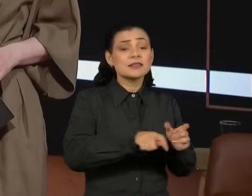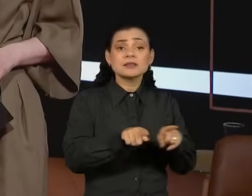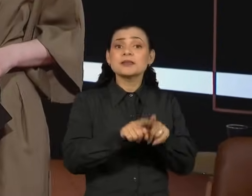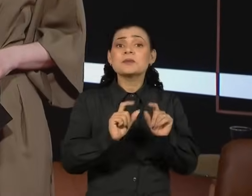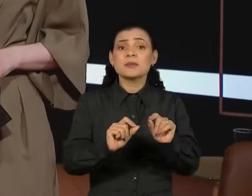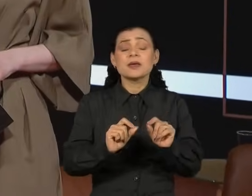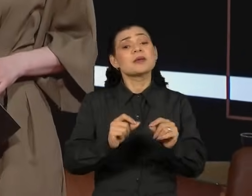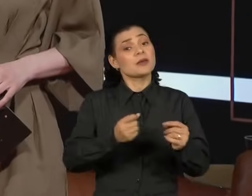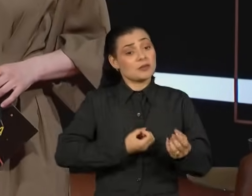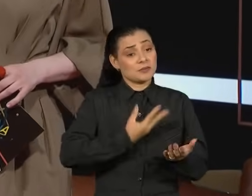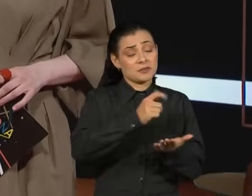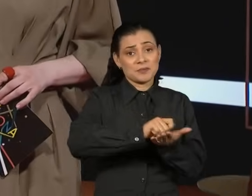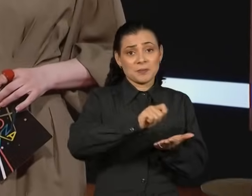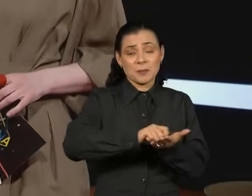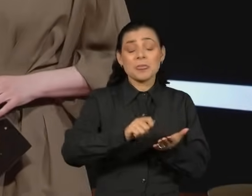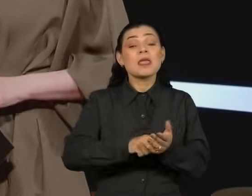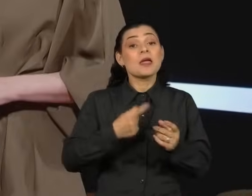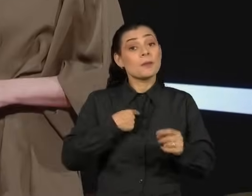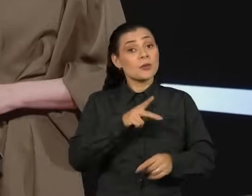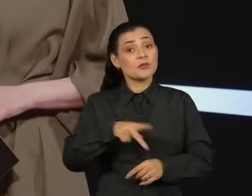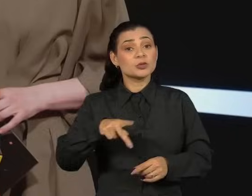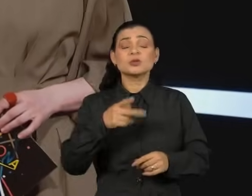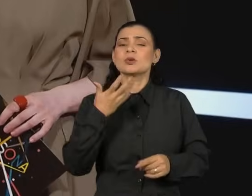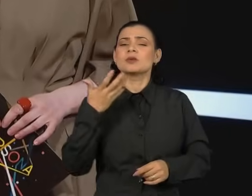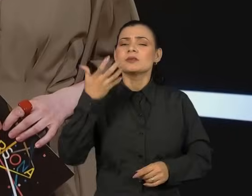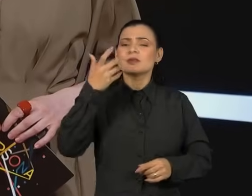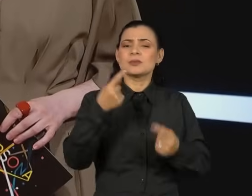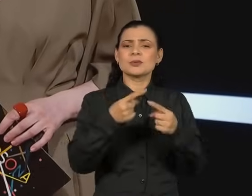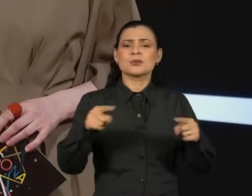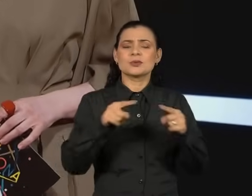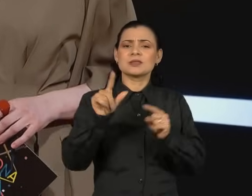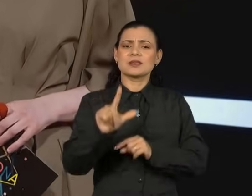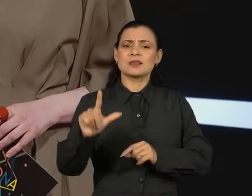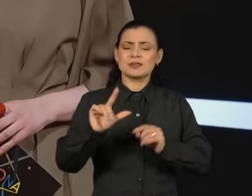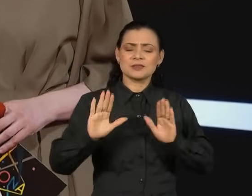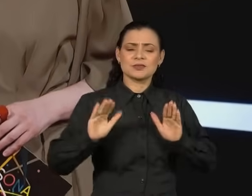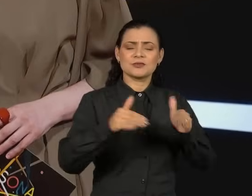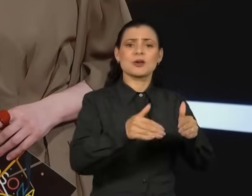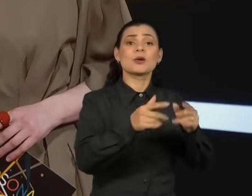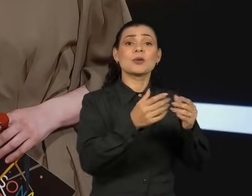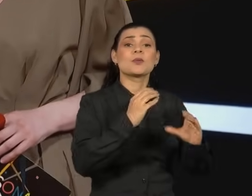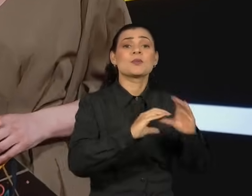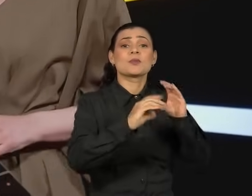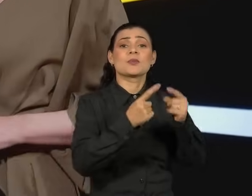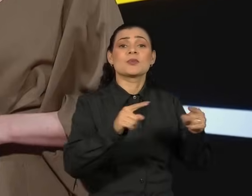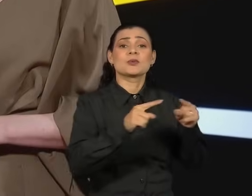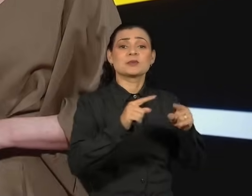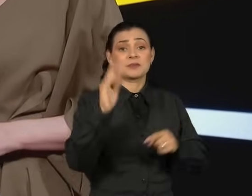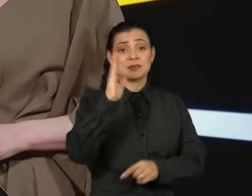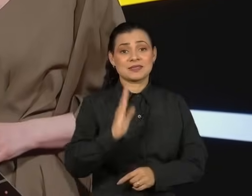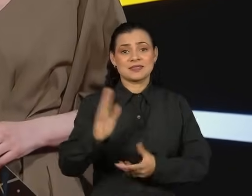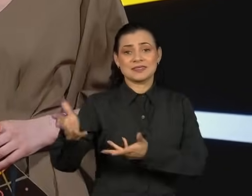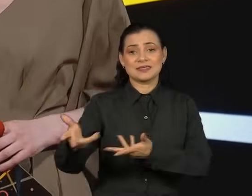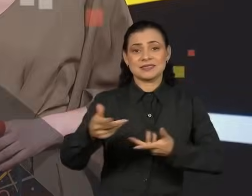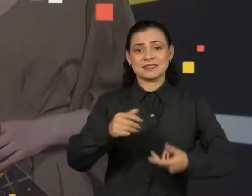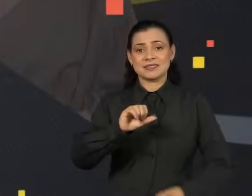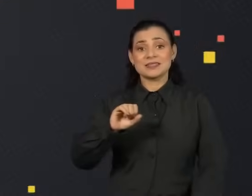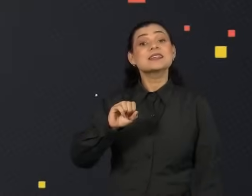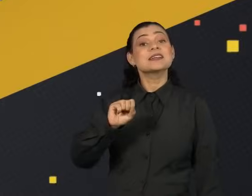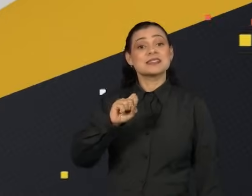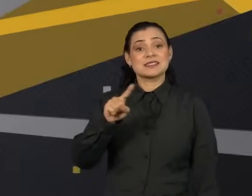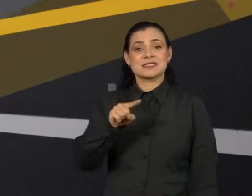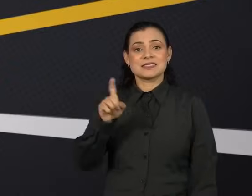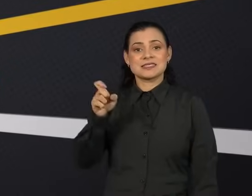teoria literária, um erudito com os olhos voltados para a canção brasileira. Vamos receber no Persona Zé Miguel